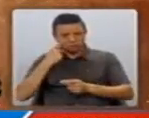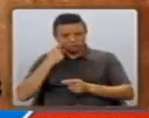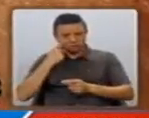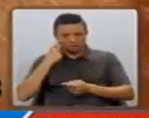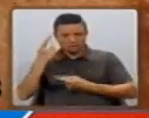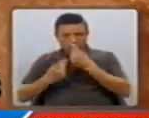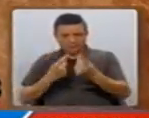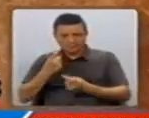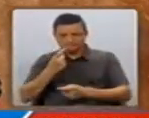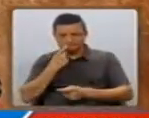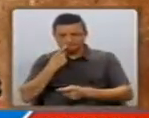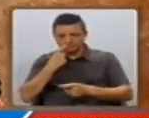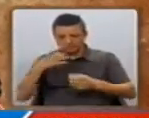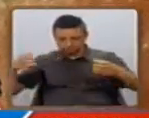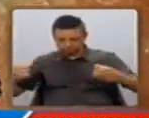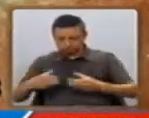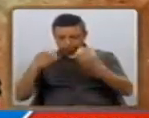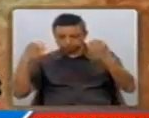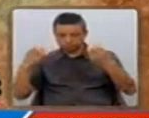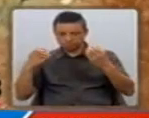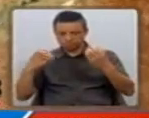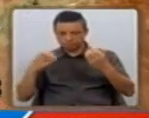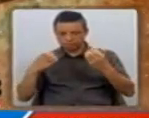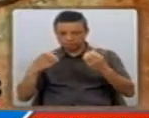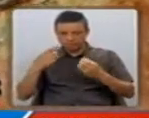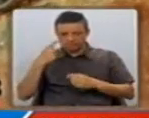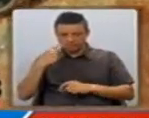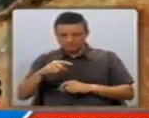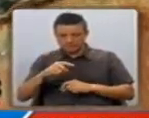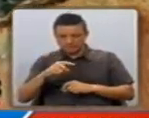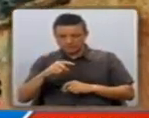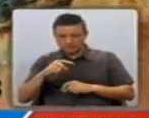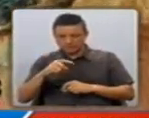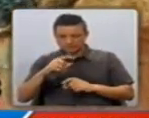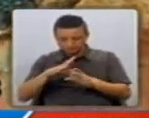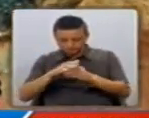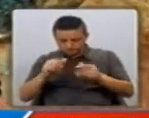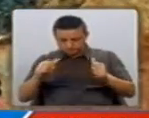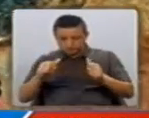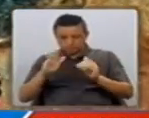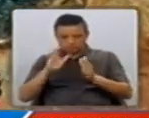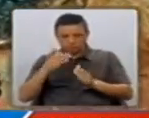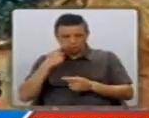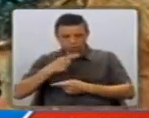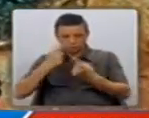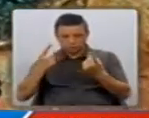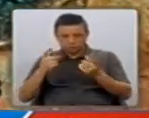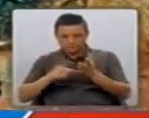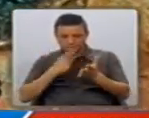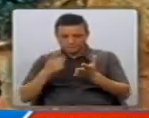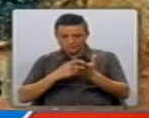um desses asteroides que terá chocado. São os condritos L, são um tipo de determinado de meteoritos que nós já conhecemos. Faltava